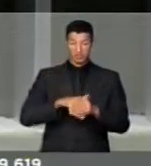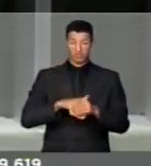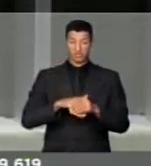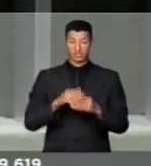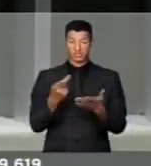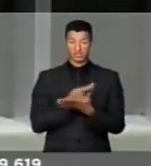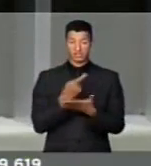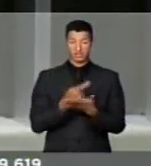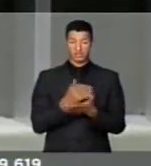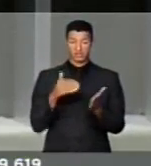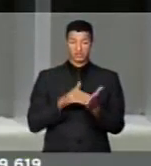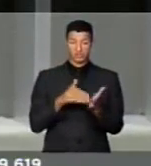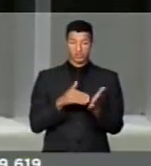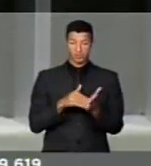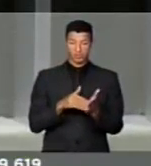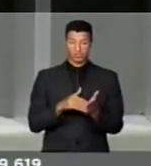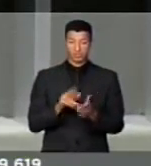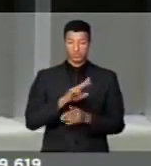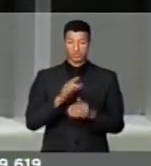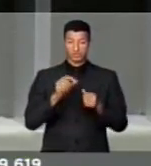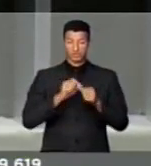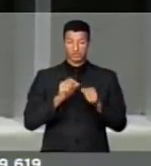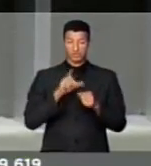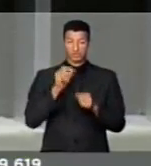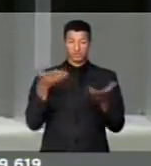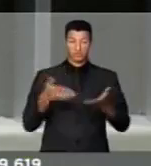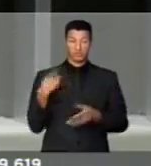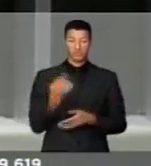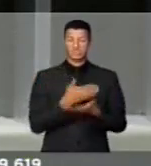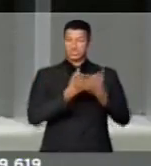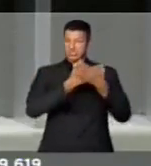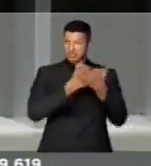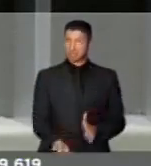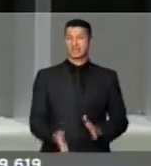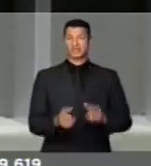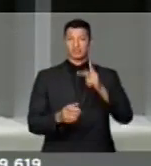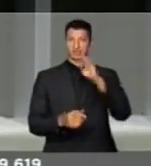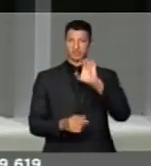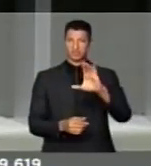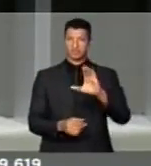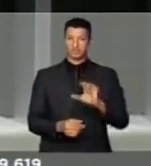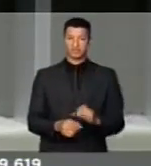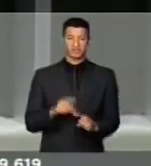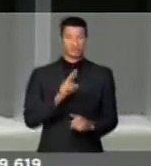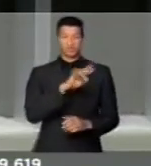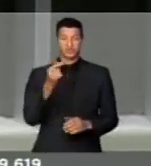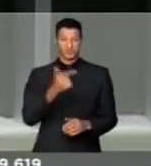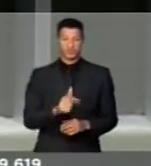forma equivocada da última vez vão fazer com que hoje a gente derrote essa PEC